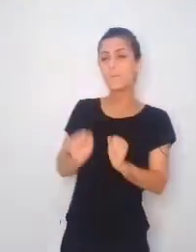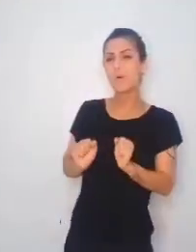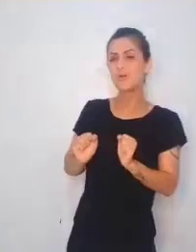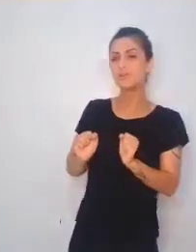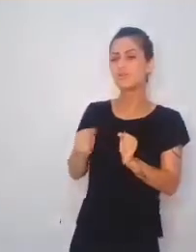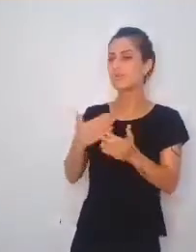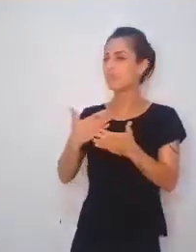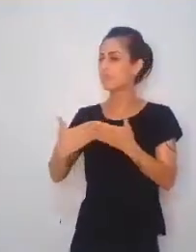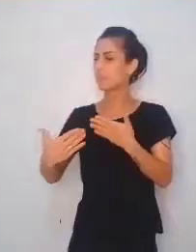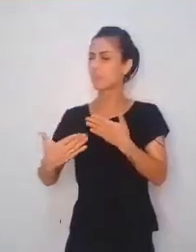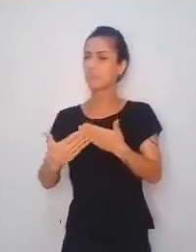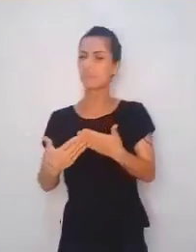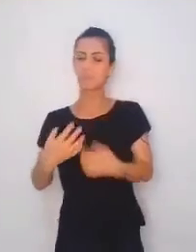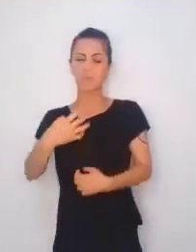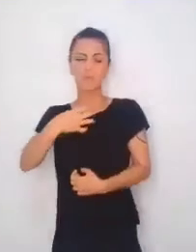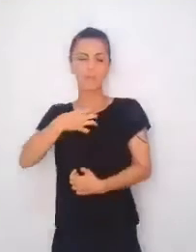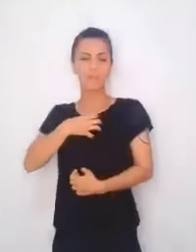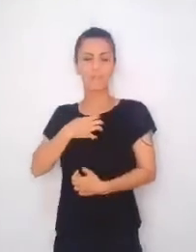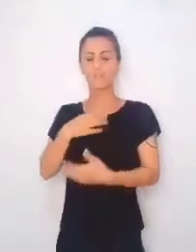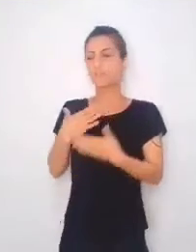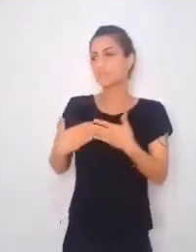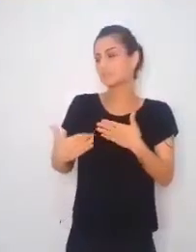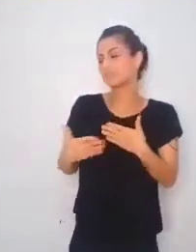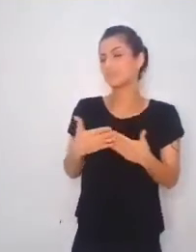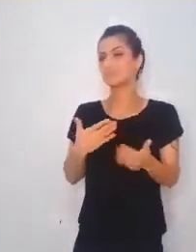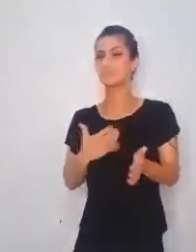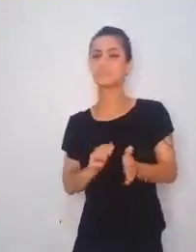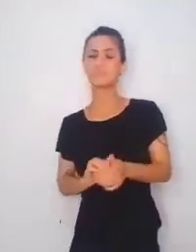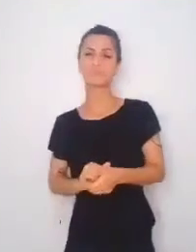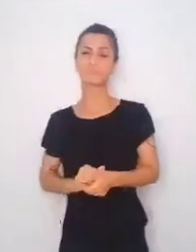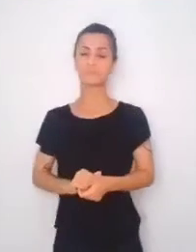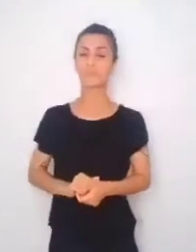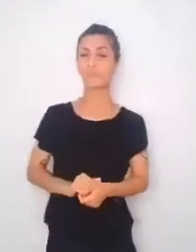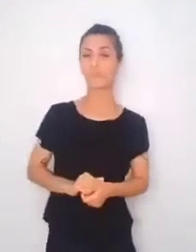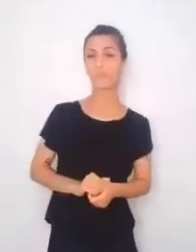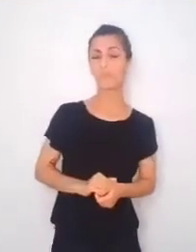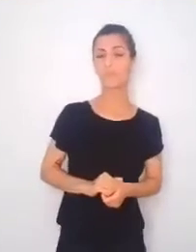Pode ser rasta, teu ou vem do clero.